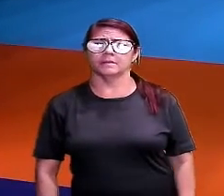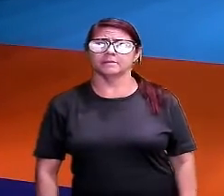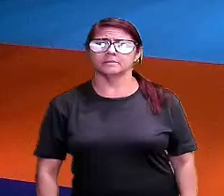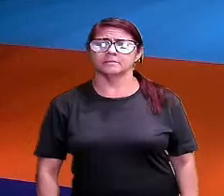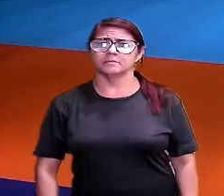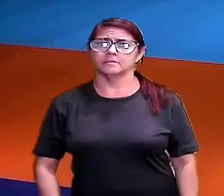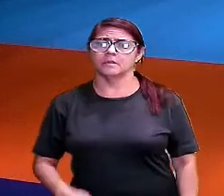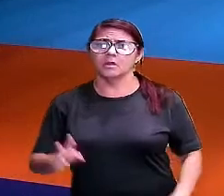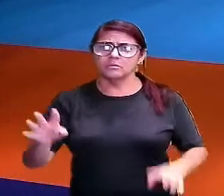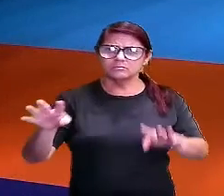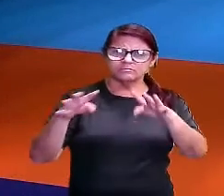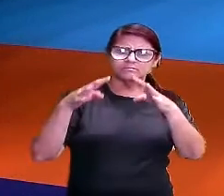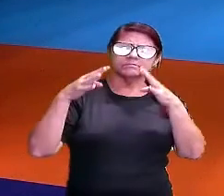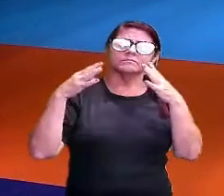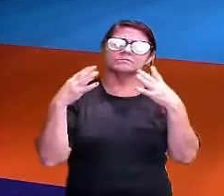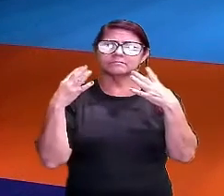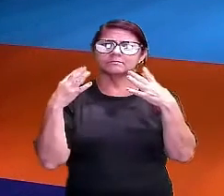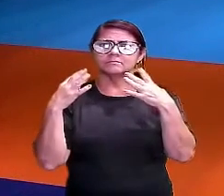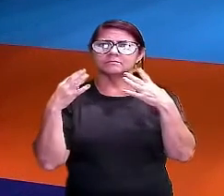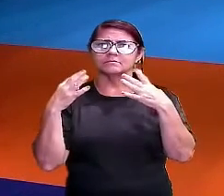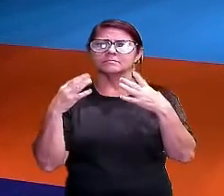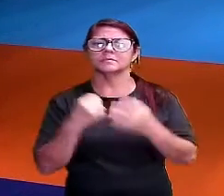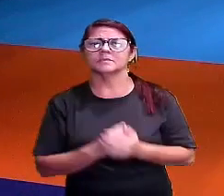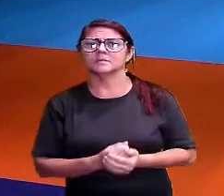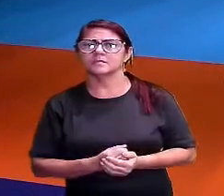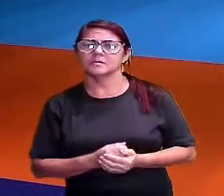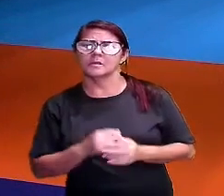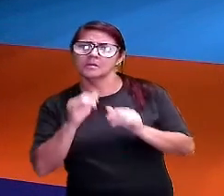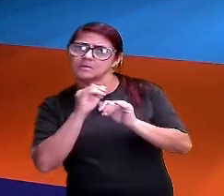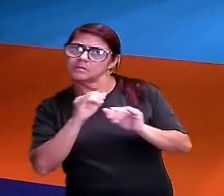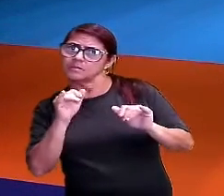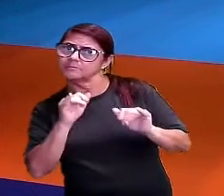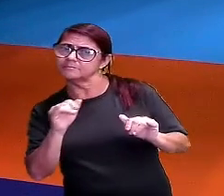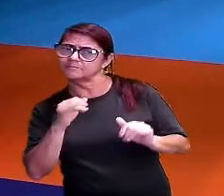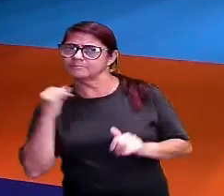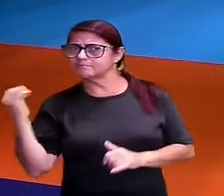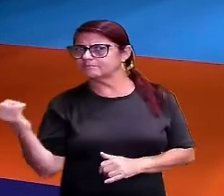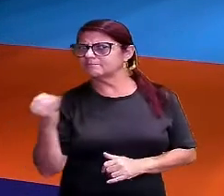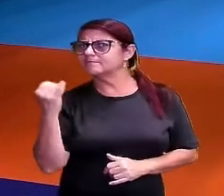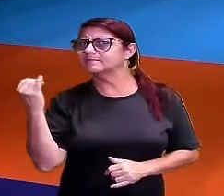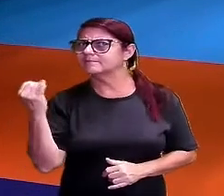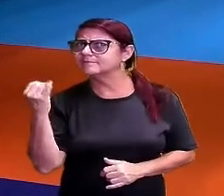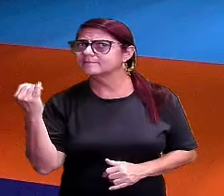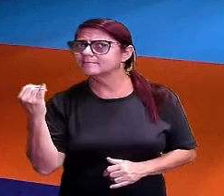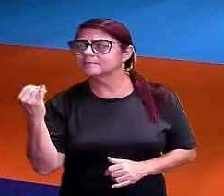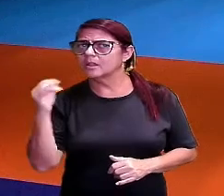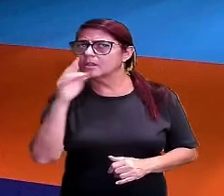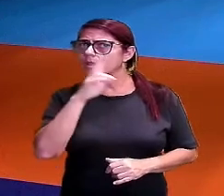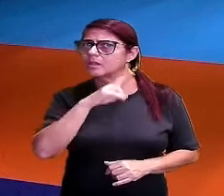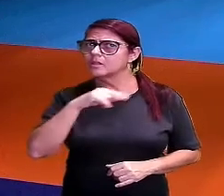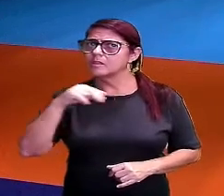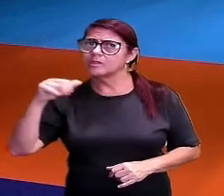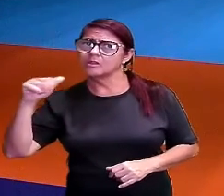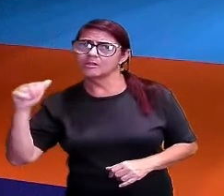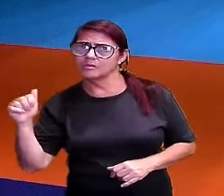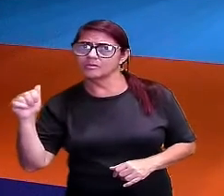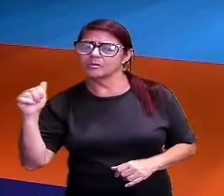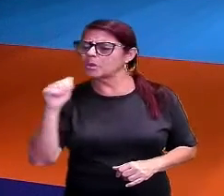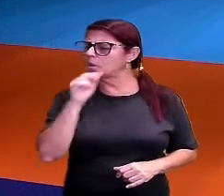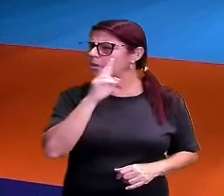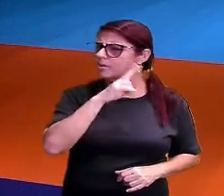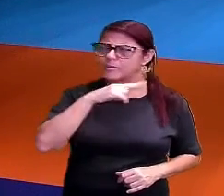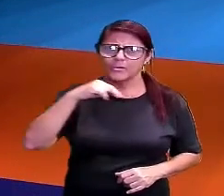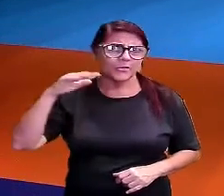Então, atenção. Atenção para essa dica valiosa. A dica é o seguinte, nunca, tá? Nunca